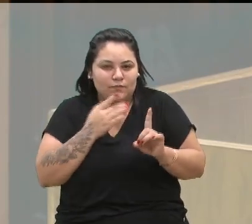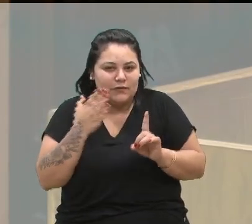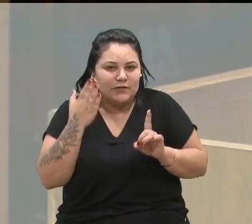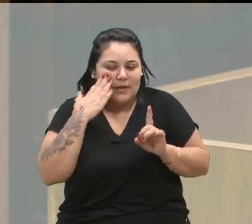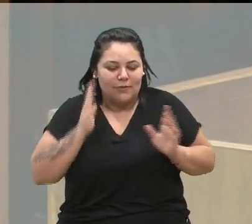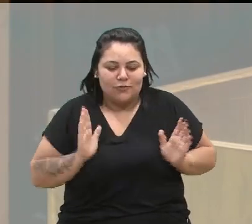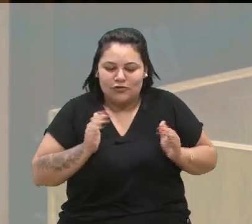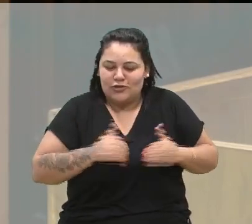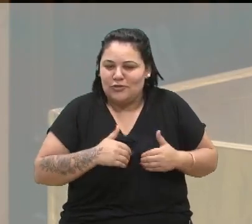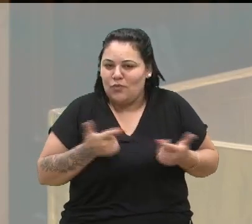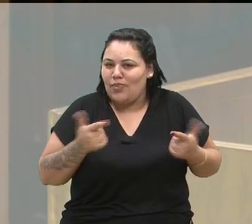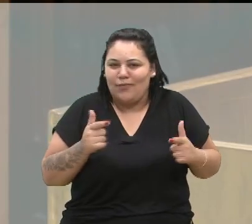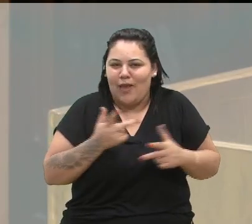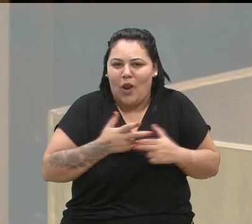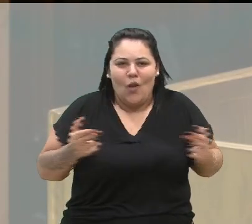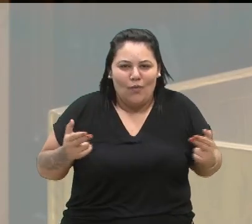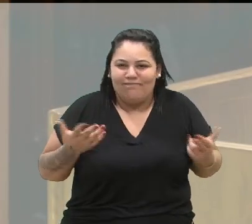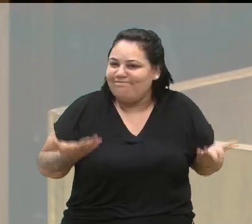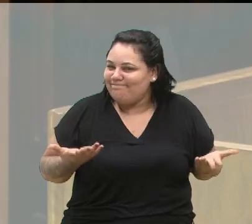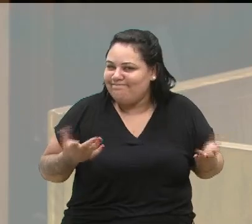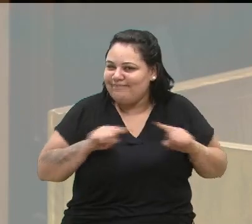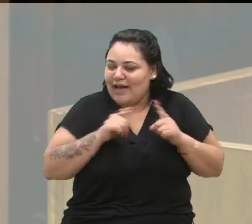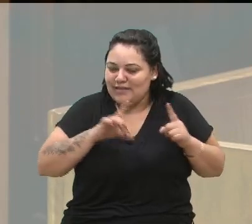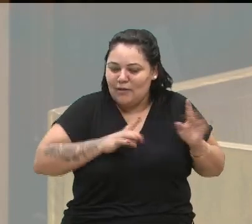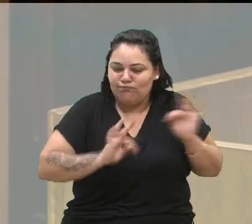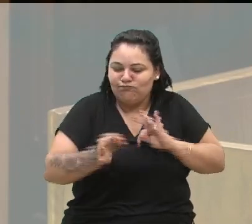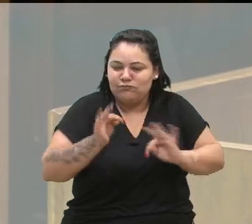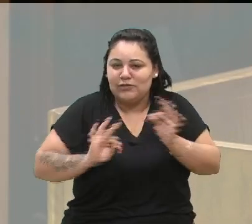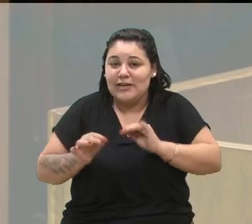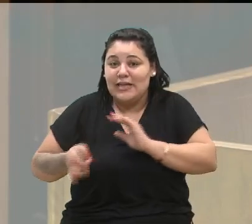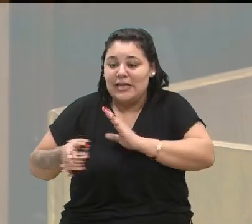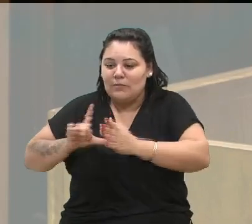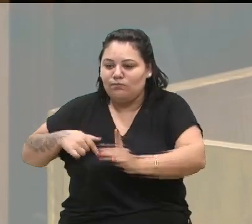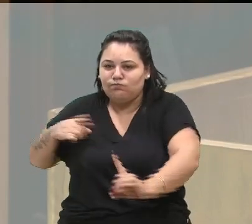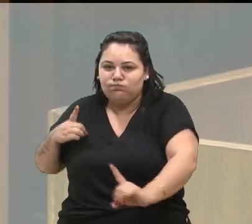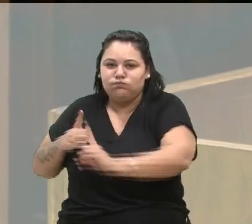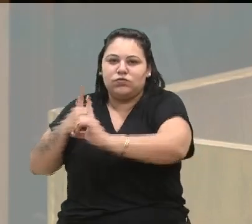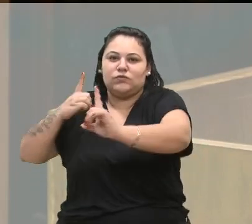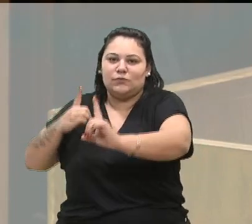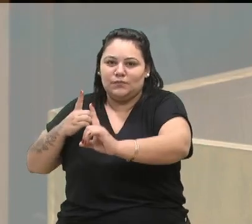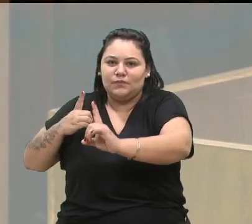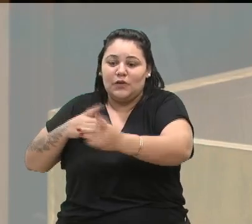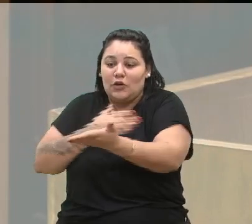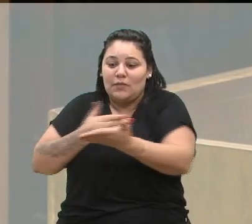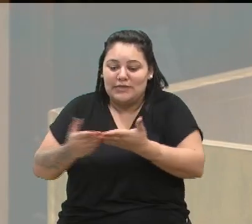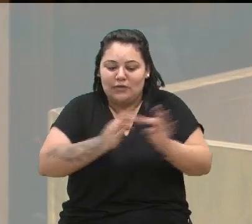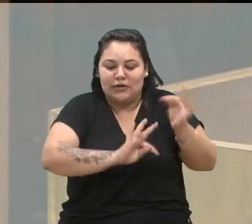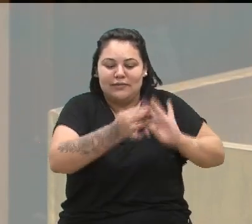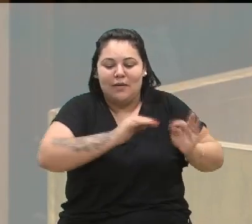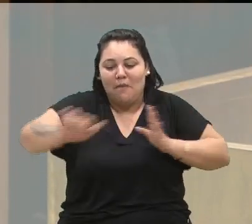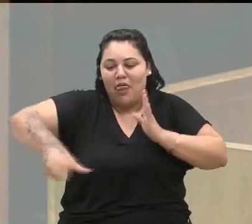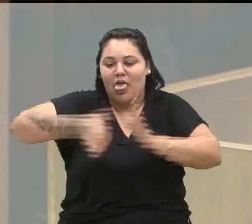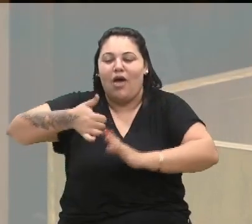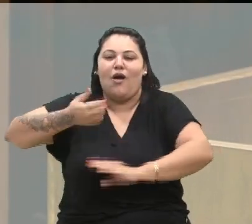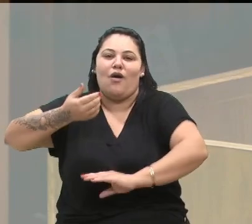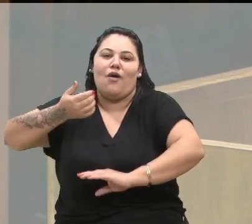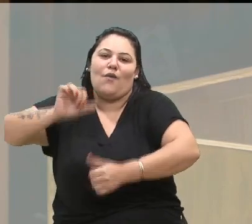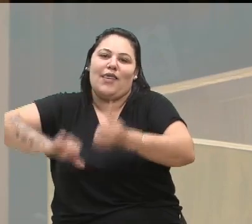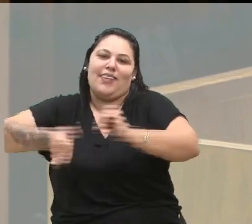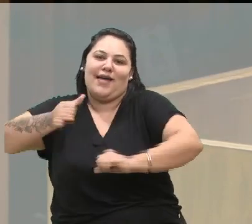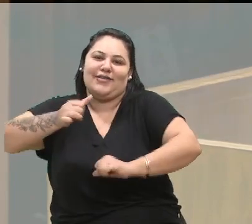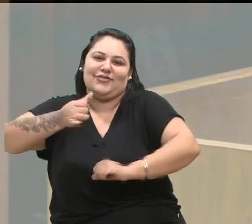cura, mas tem tratamento. E quanto antes as intervenções começam, melhor é a qualidade de vida e maior